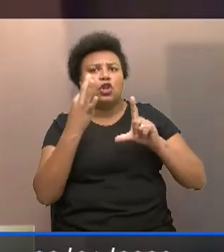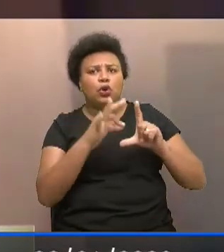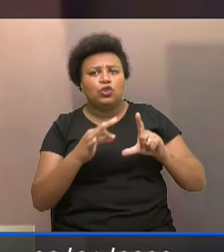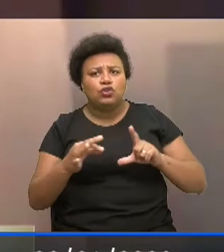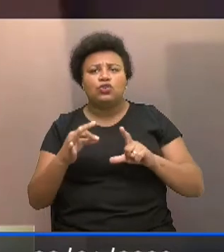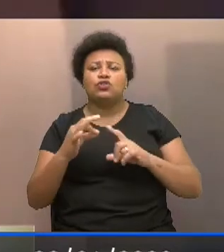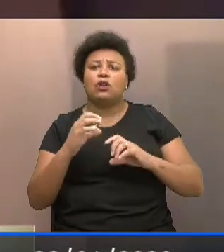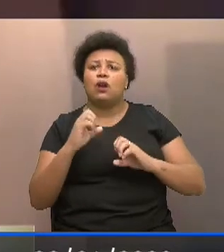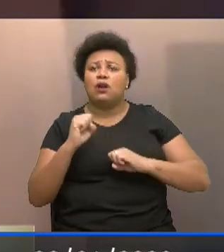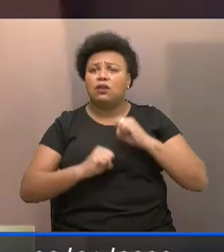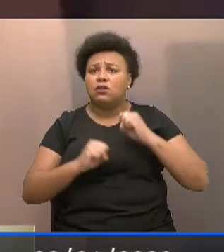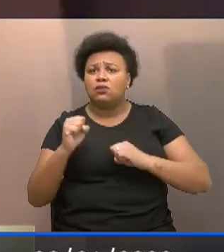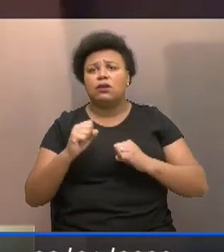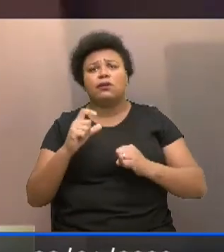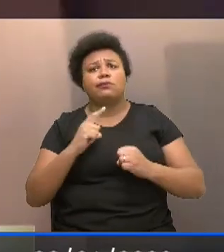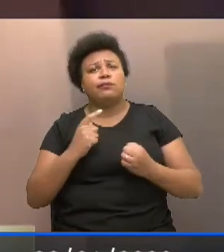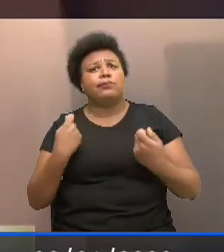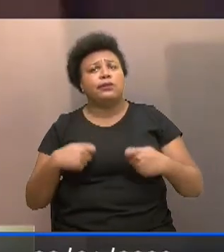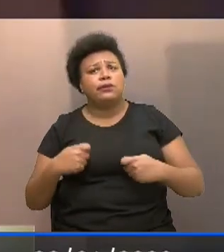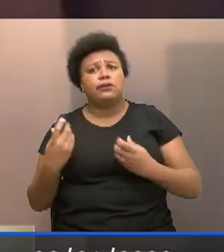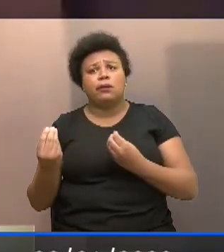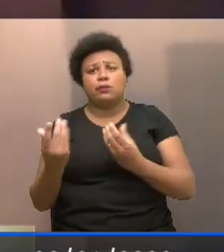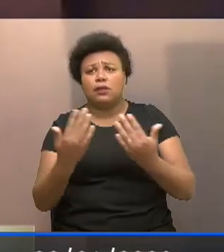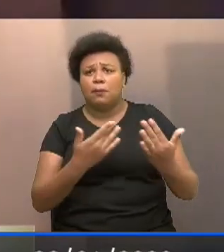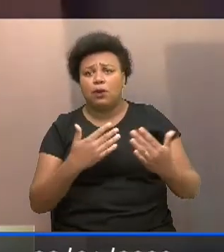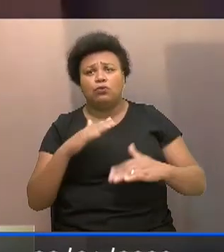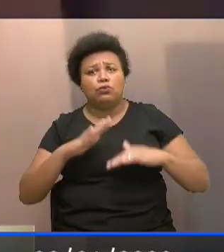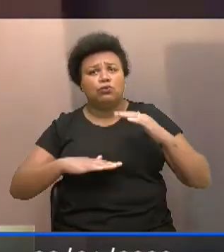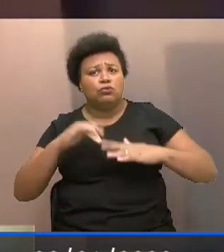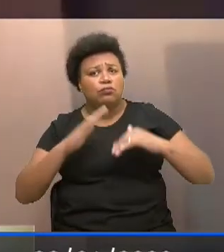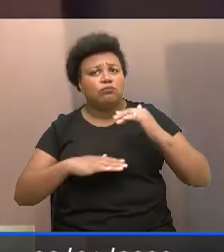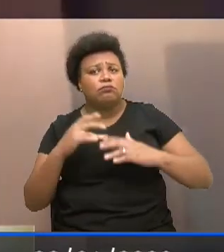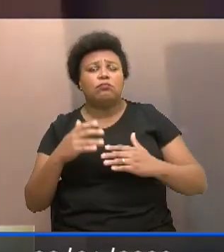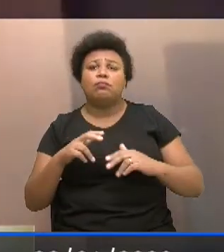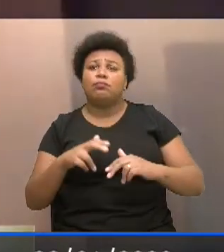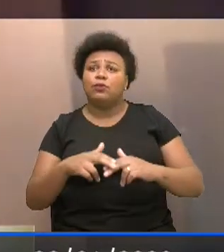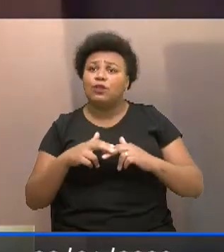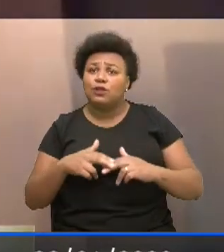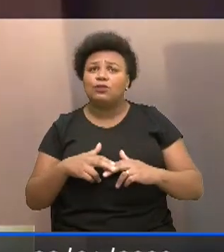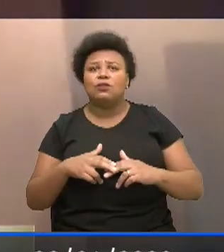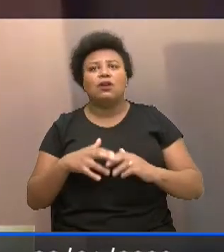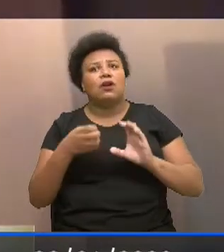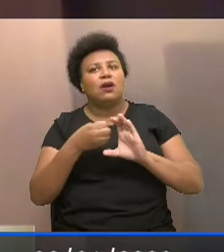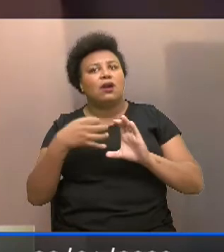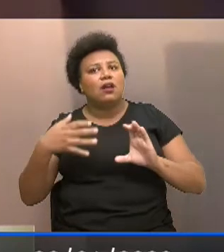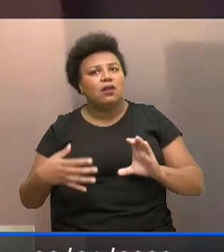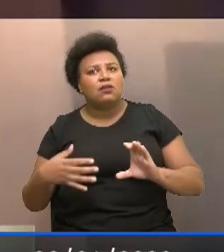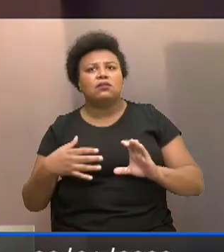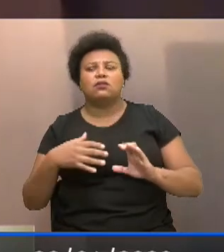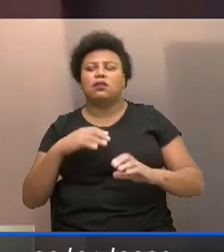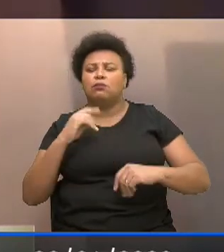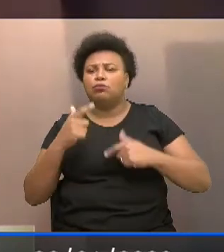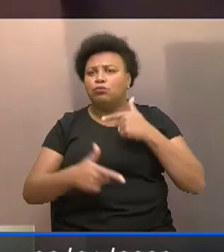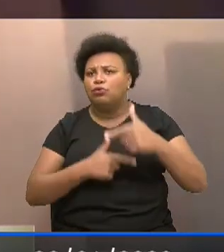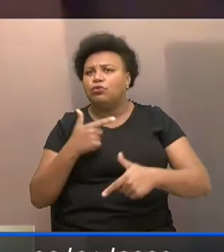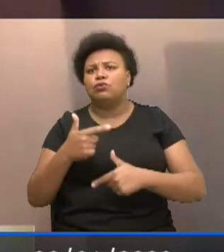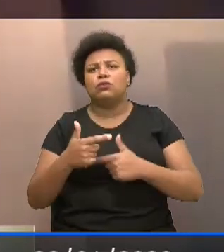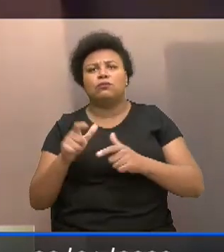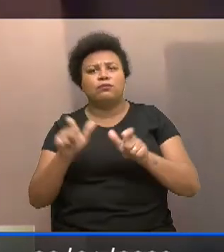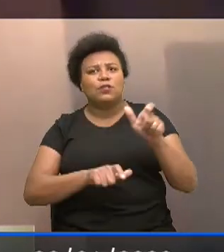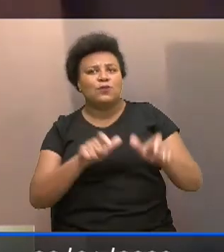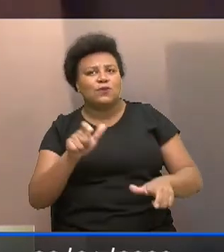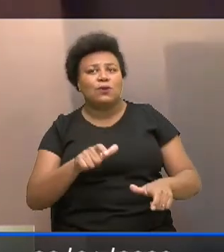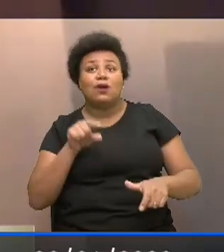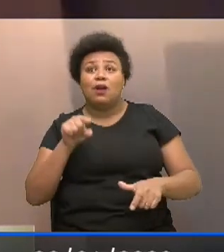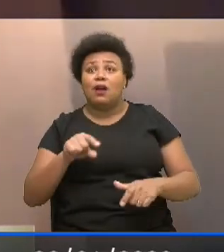extremamente intensivo em mão de obra, então gera muito emprego. Mas é exatamente por essa sua característica de ser intensivo em mão de obra que os